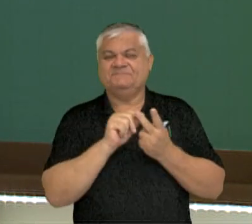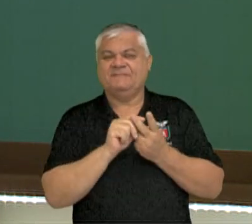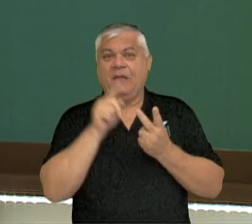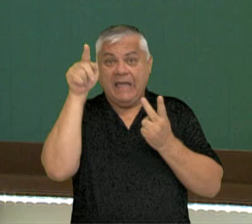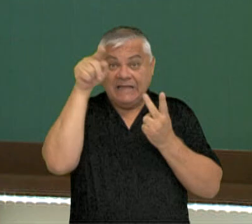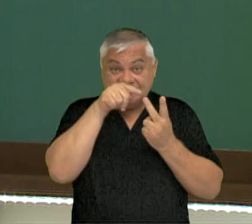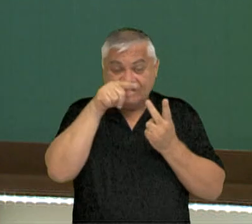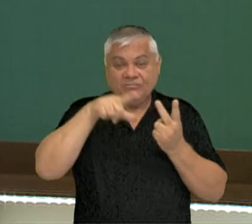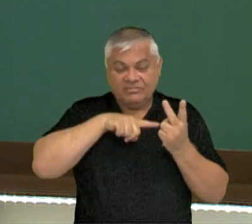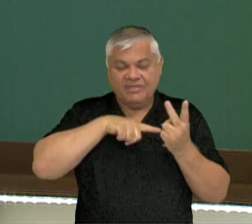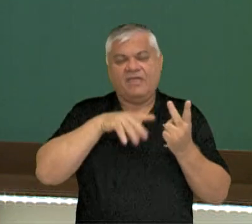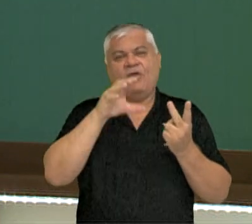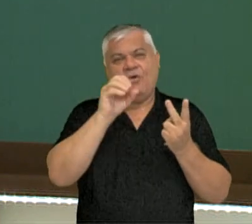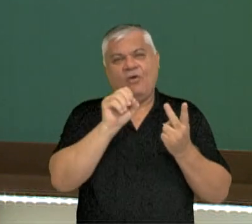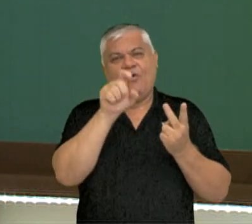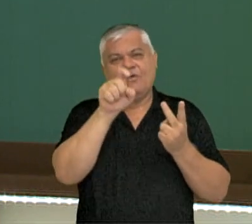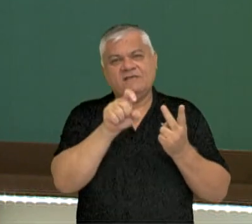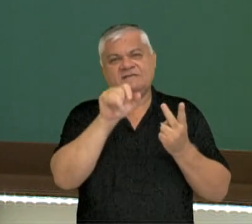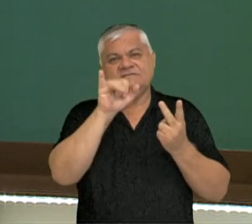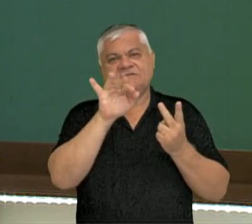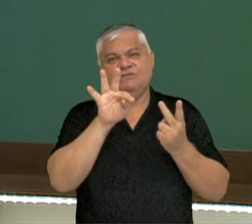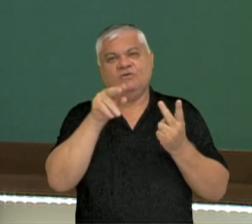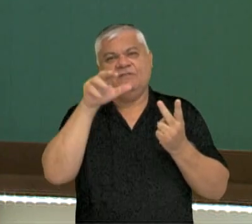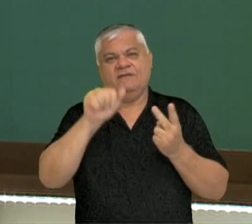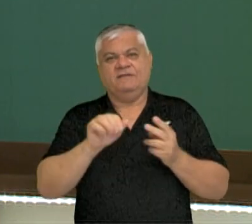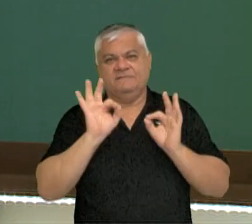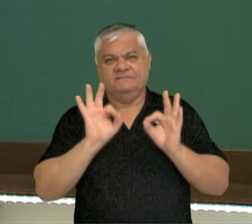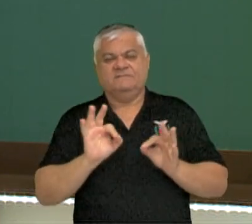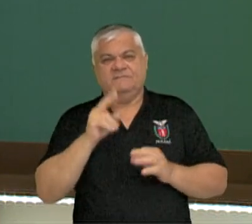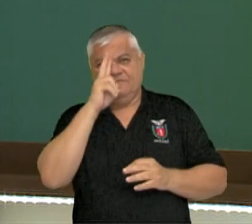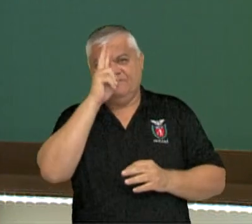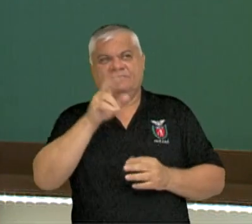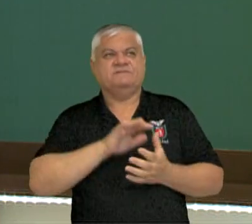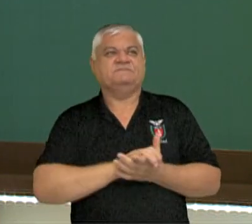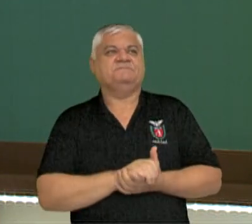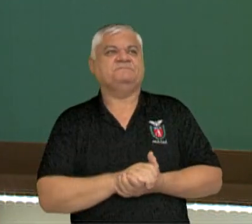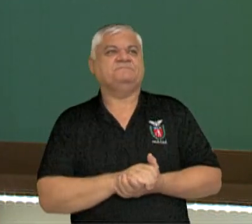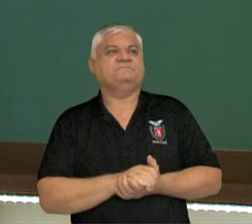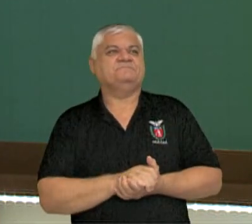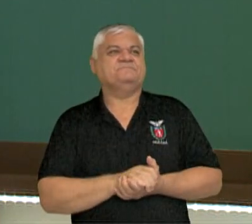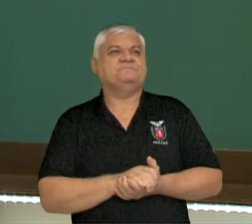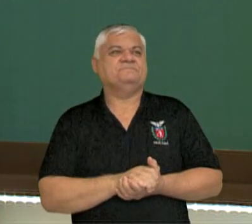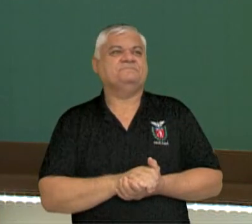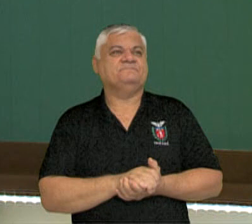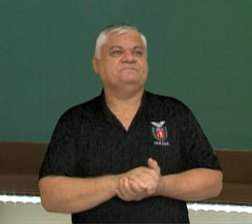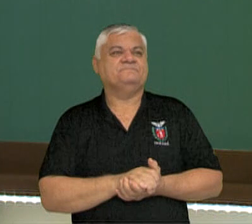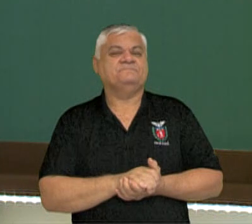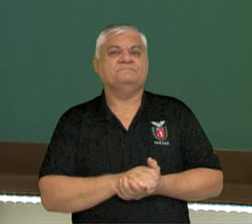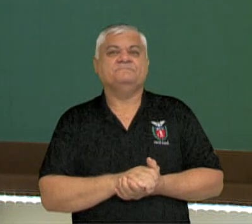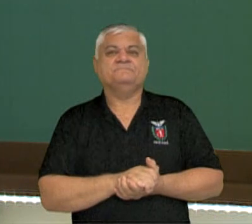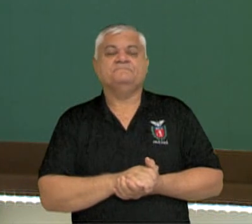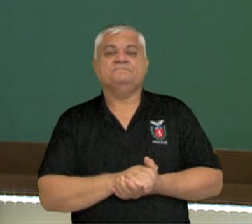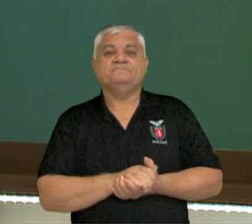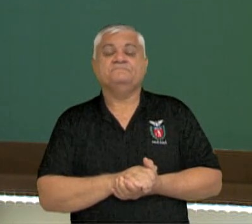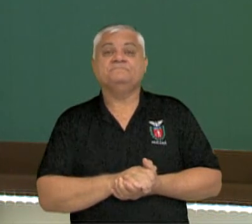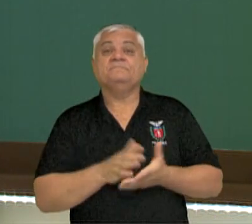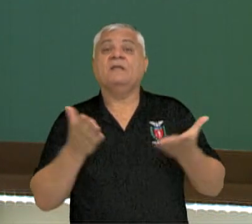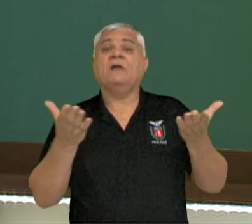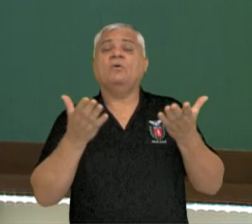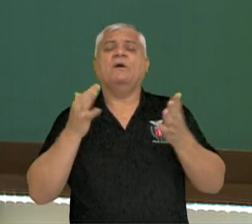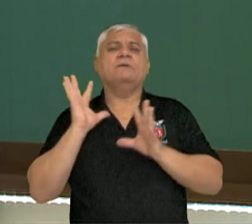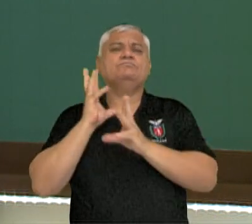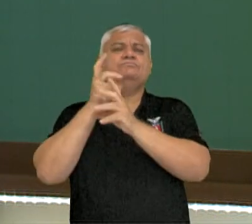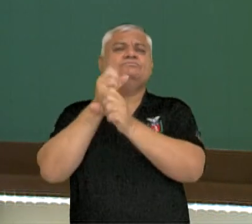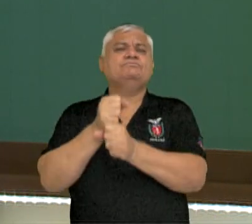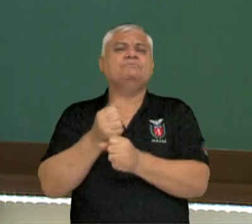tônica é a sílaba mais forte de pronúncia, certo? Muito bem. Vamos